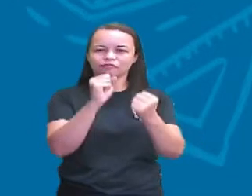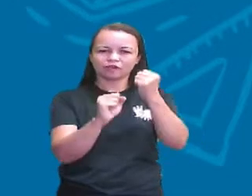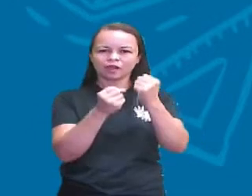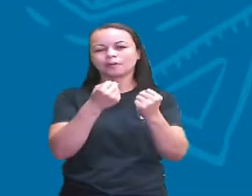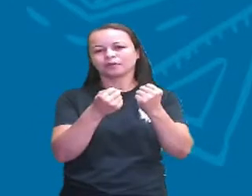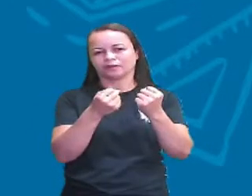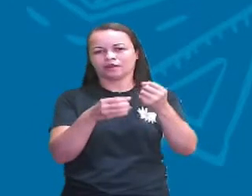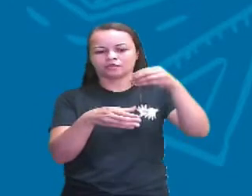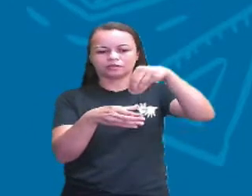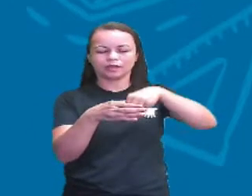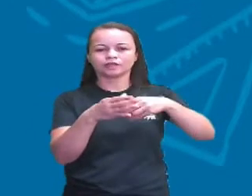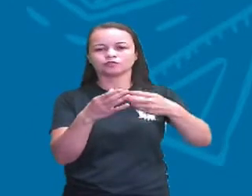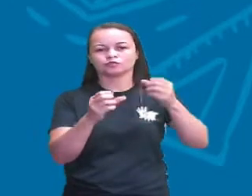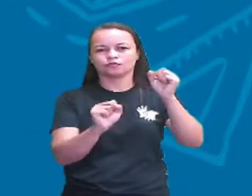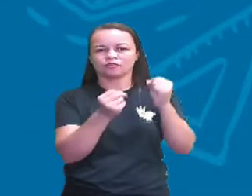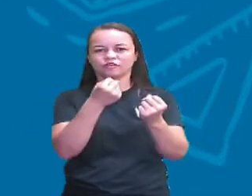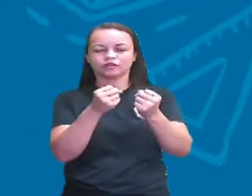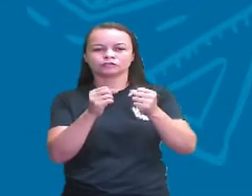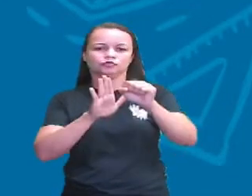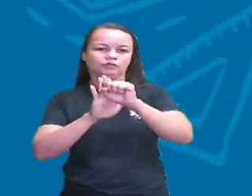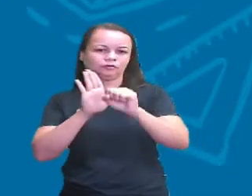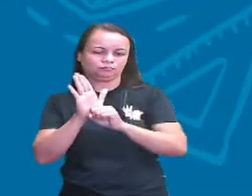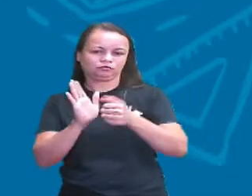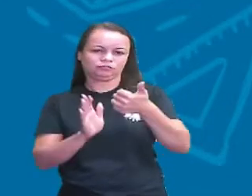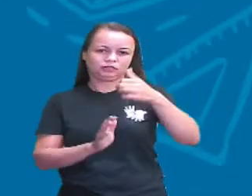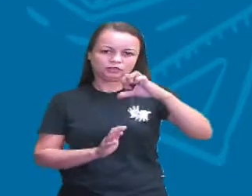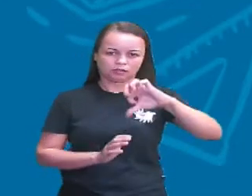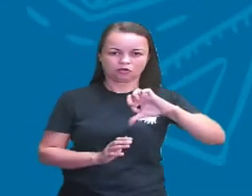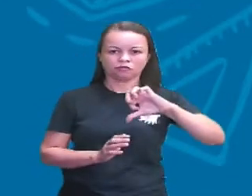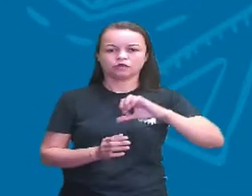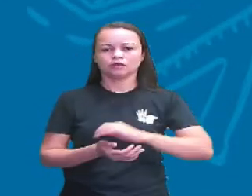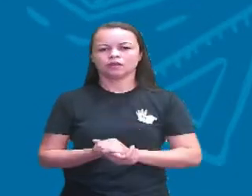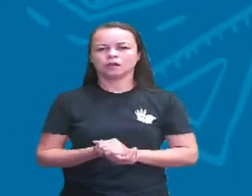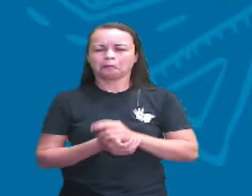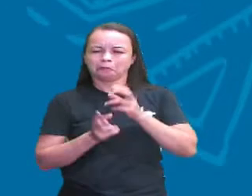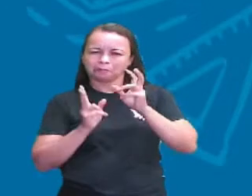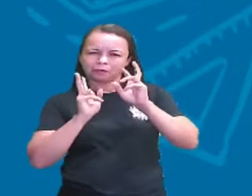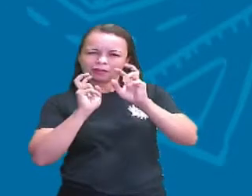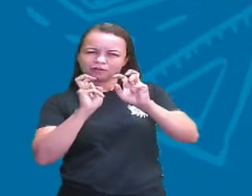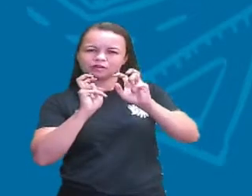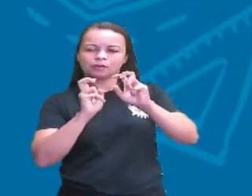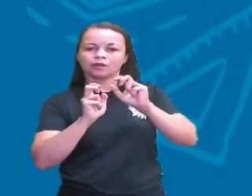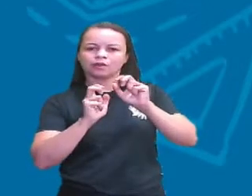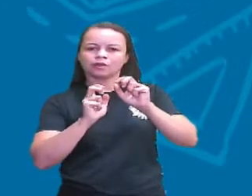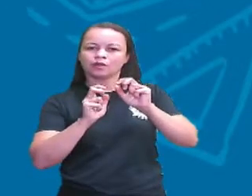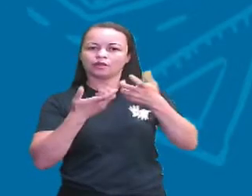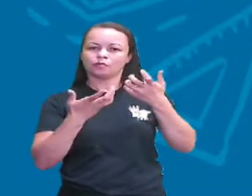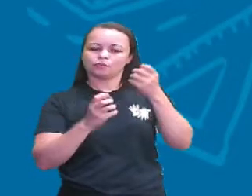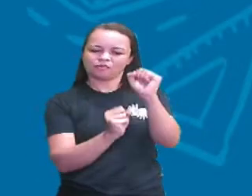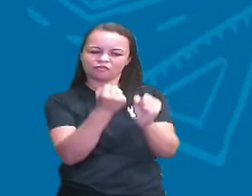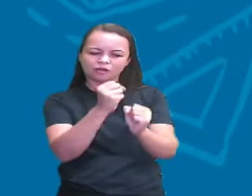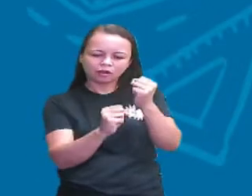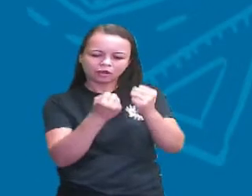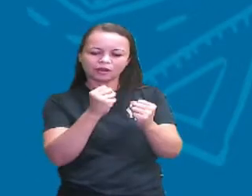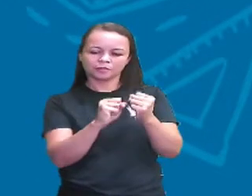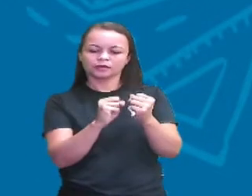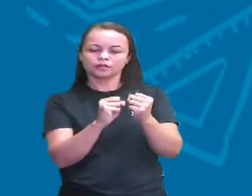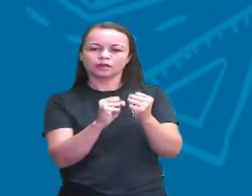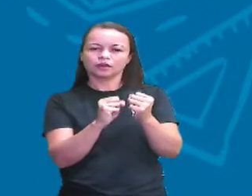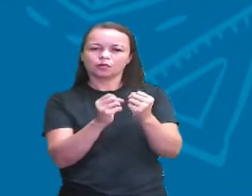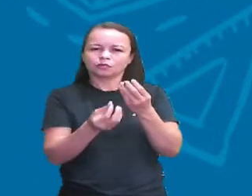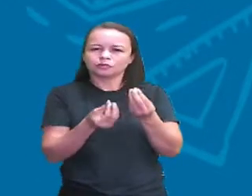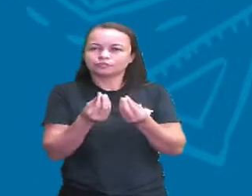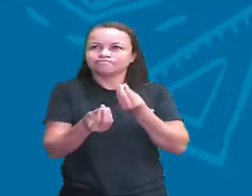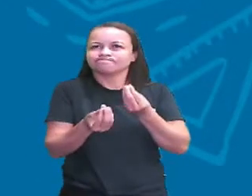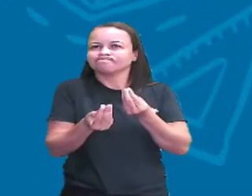uma fábrica durante o século XIX. Perceba que é uma fábrica onde a condição